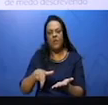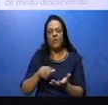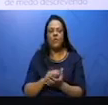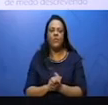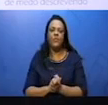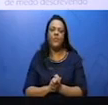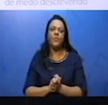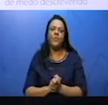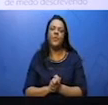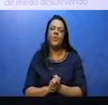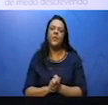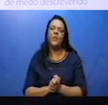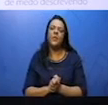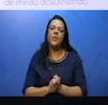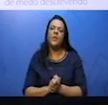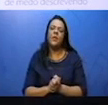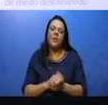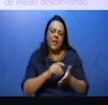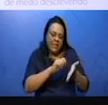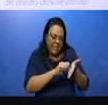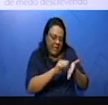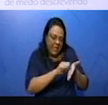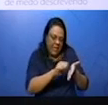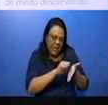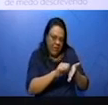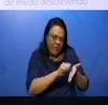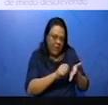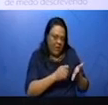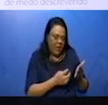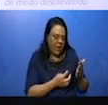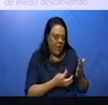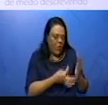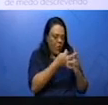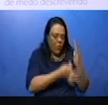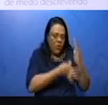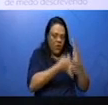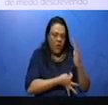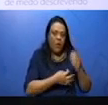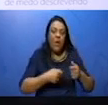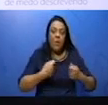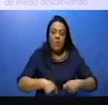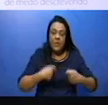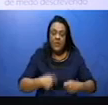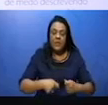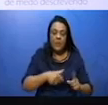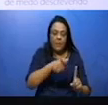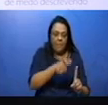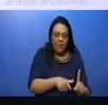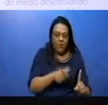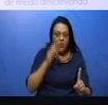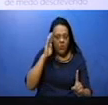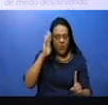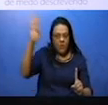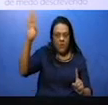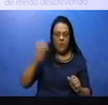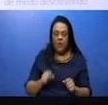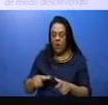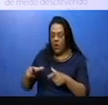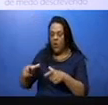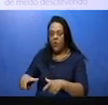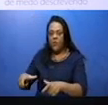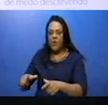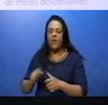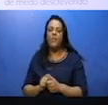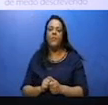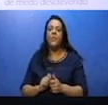Essa apresentação, olha, a apresentação do protagonista e do espaço, já nessa introdução, já nesse primeiro parágrafo. Um surgimento do conflito, o que será